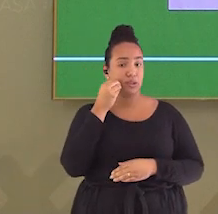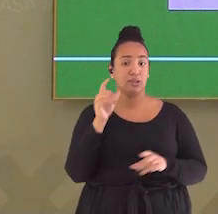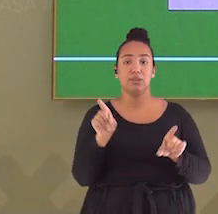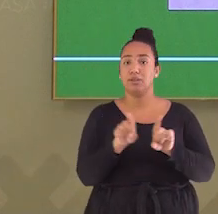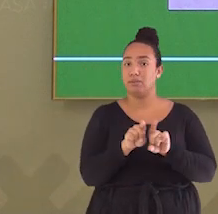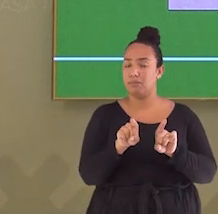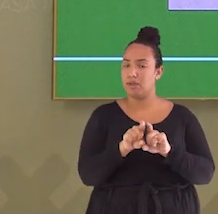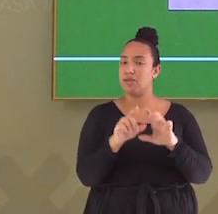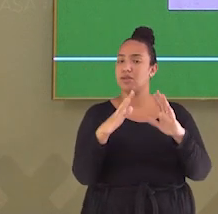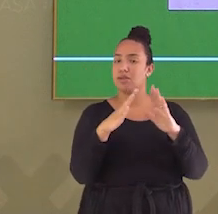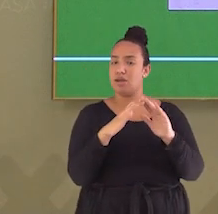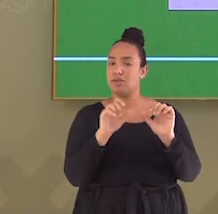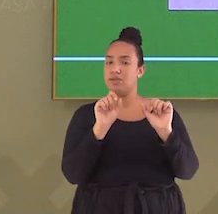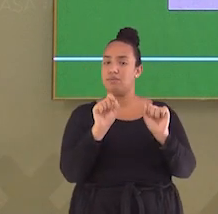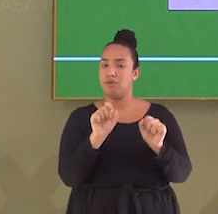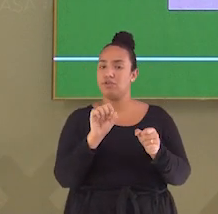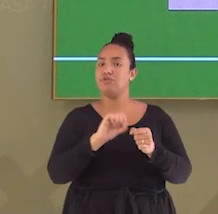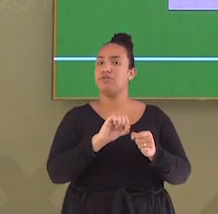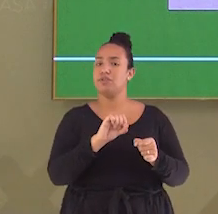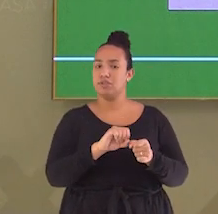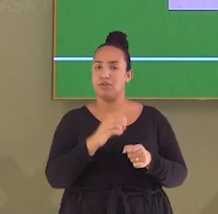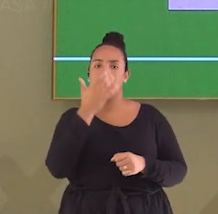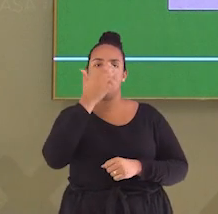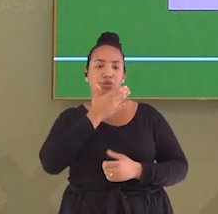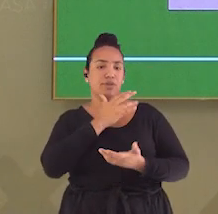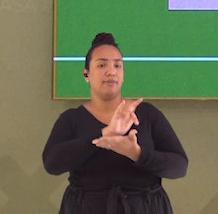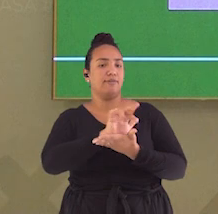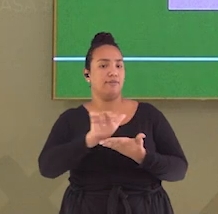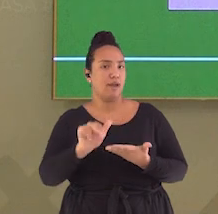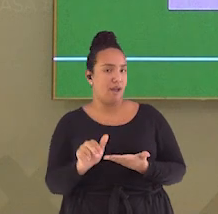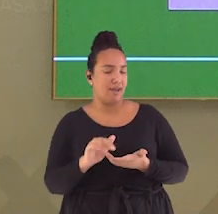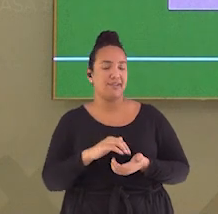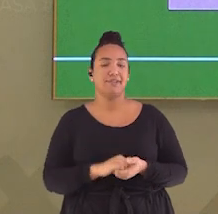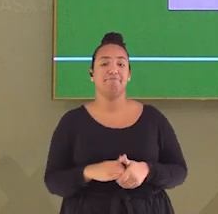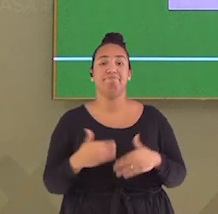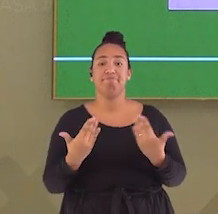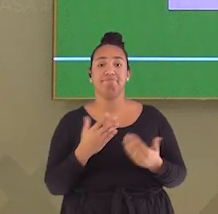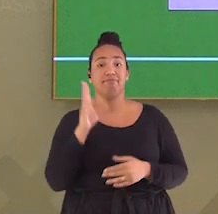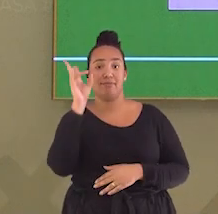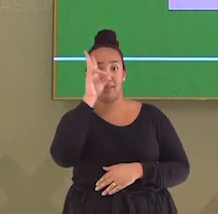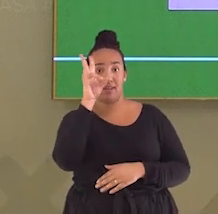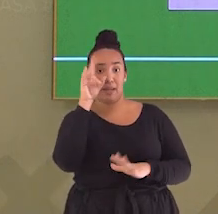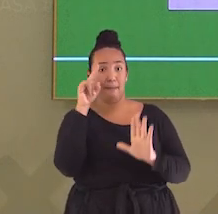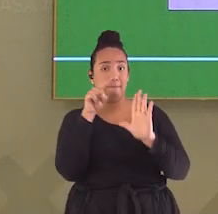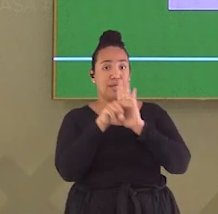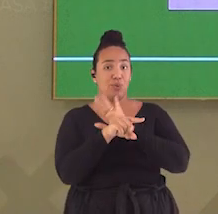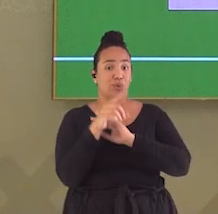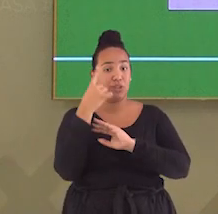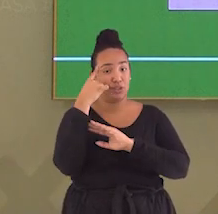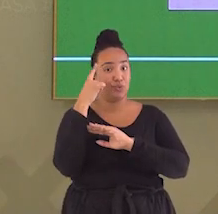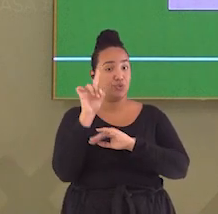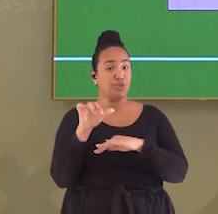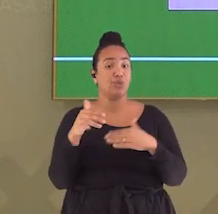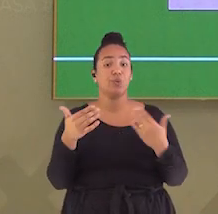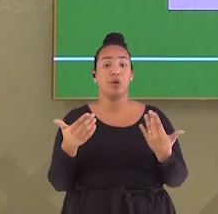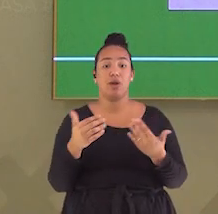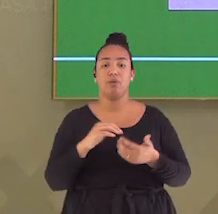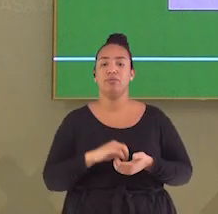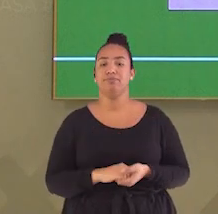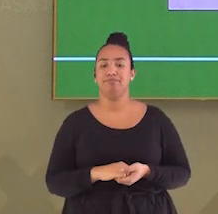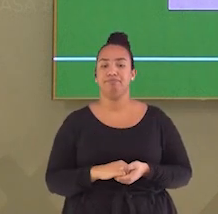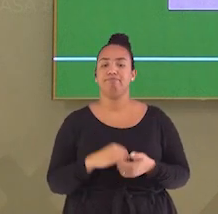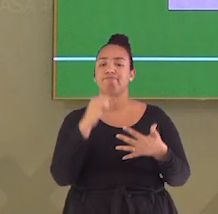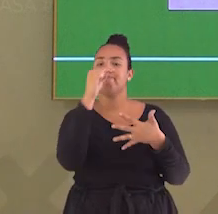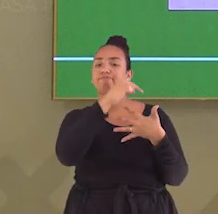seu chup-chup de várias frutas. E aqui está de volta a nossa pergunta do dia, que é: quais